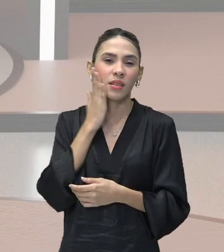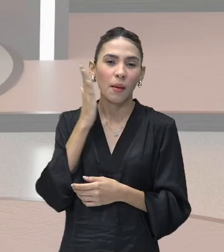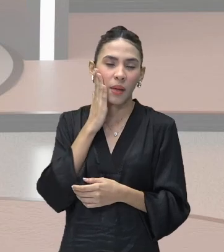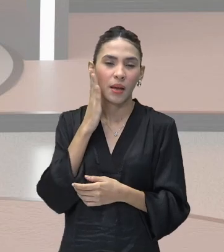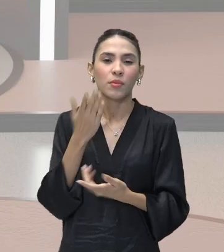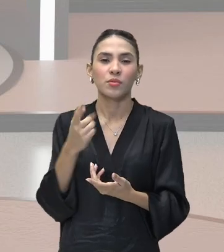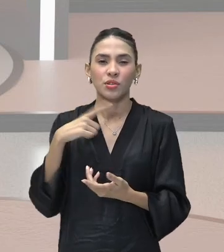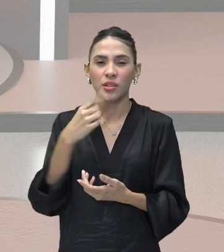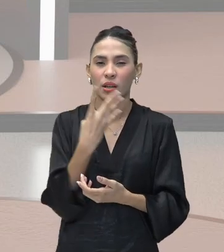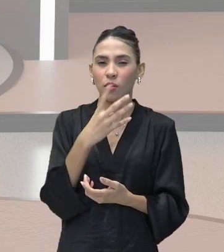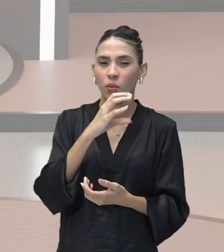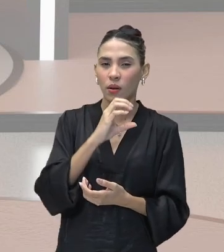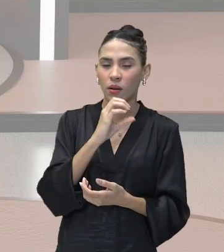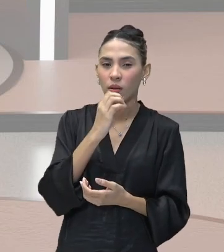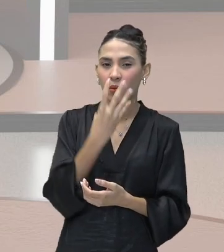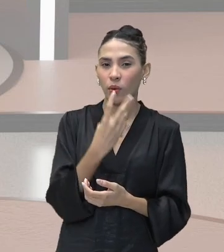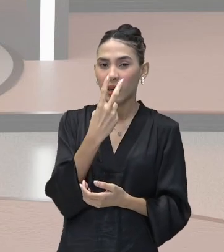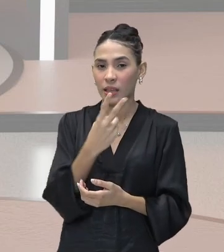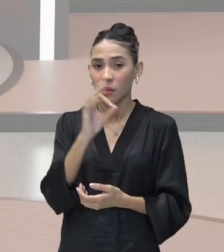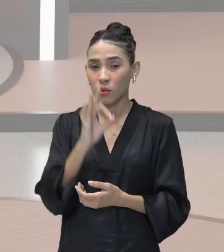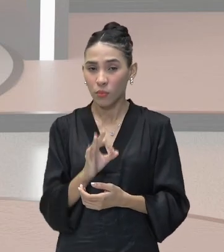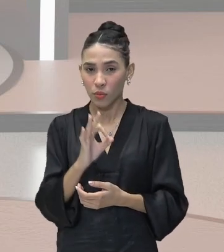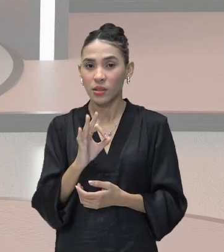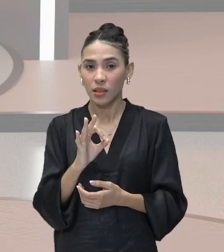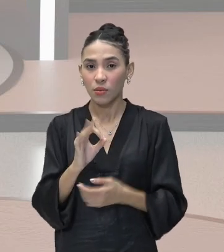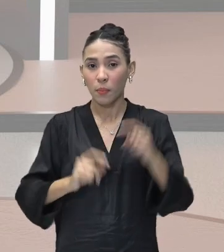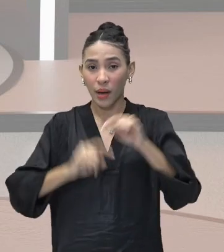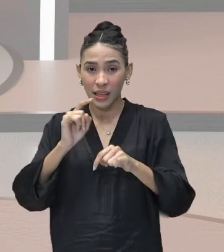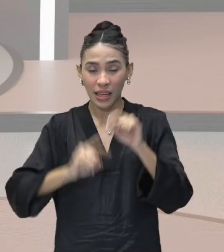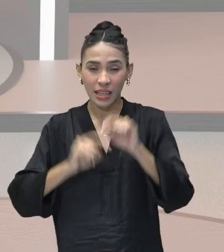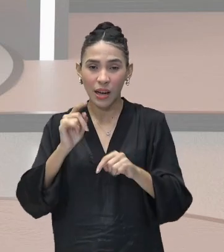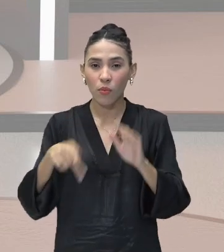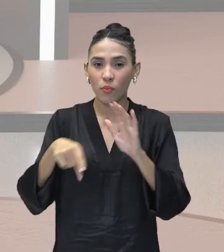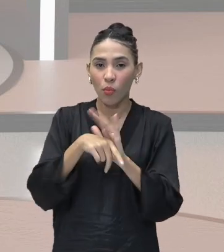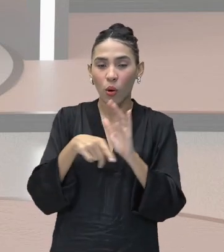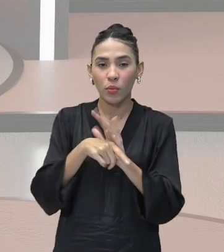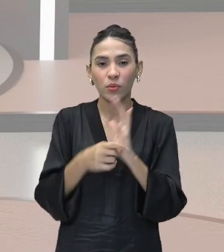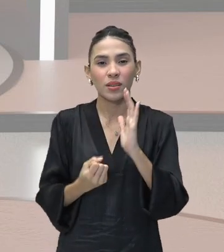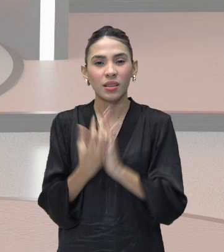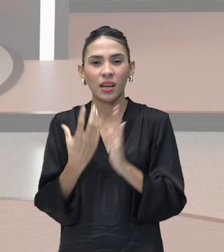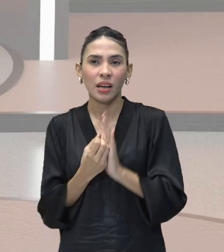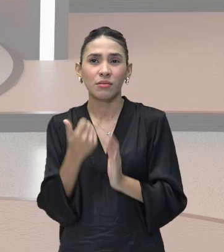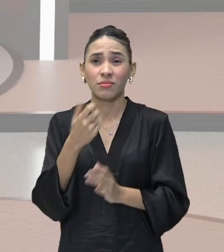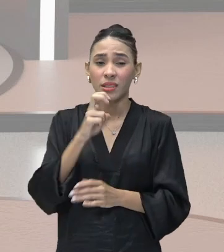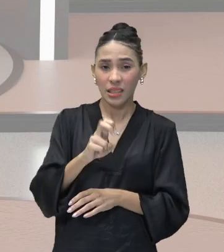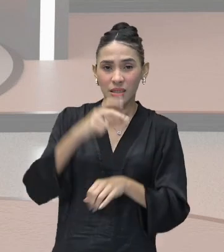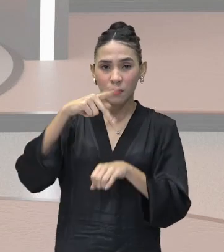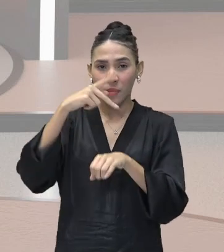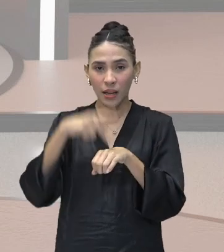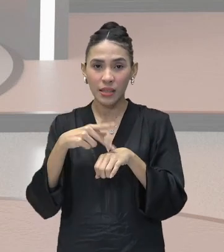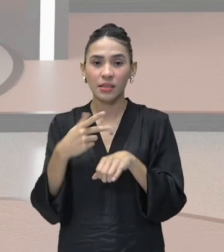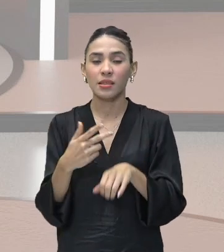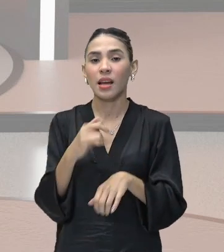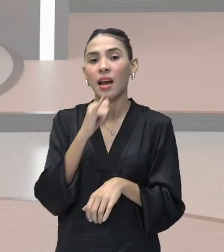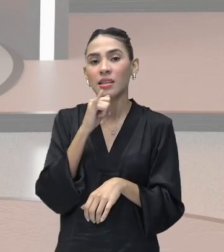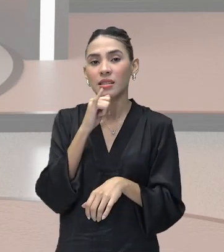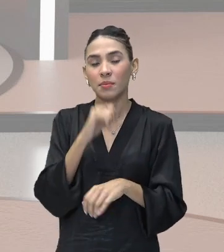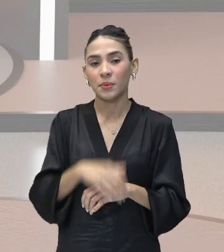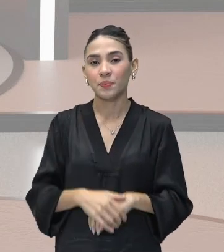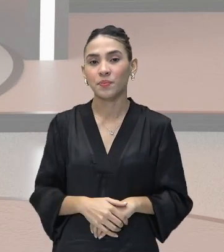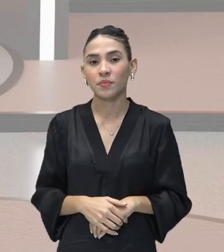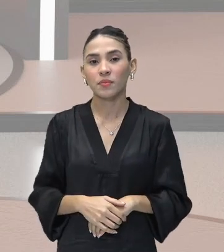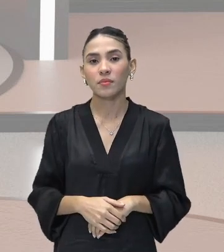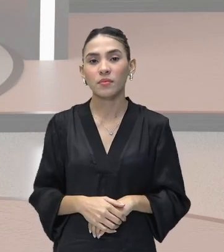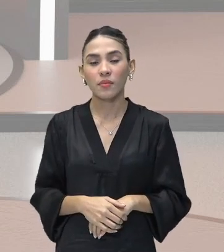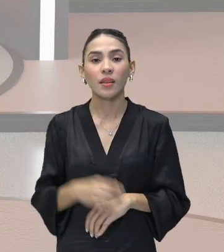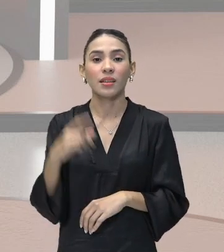consumia 42% da matéria-prima produzida ali por pelo menos 15 outros países, que quer dizer que